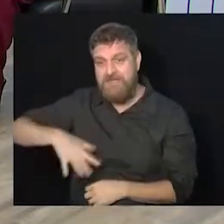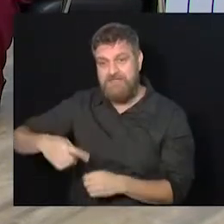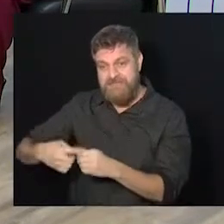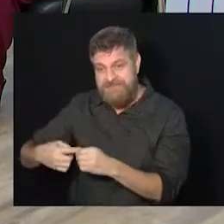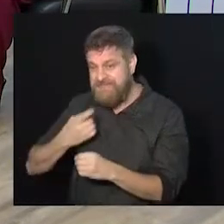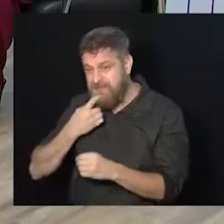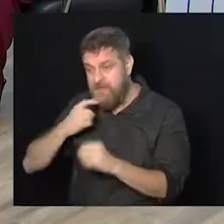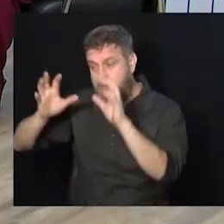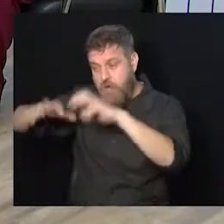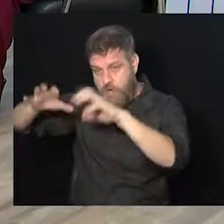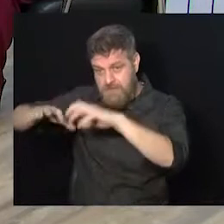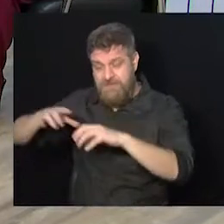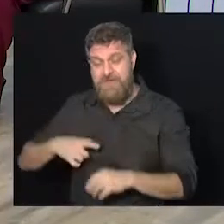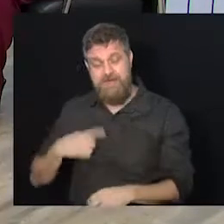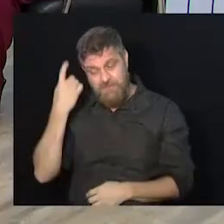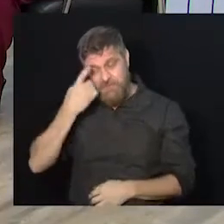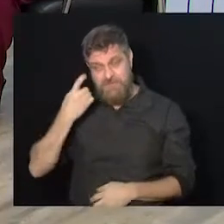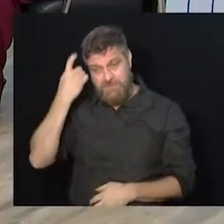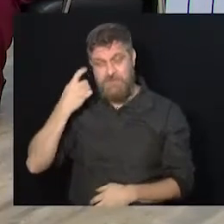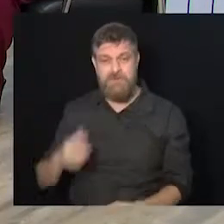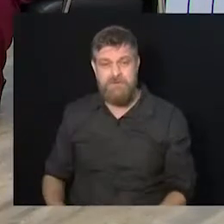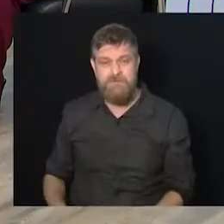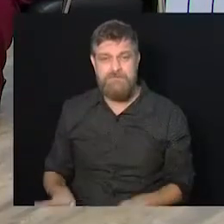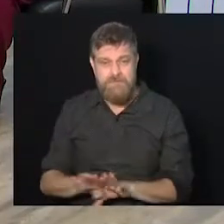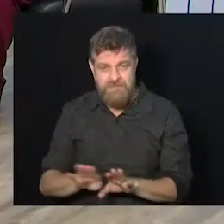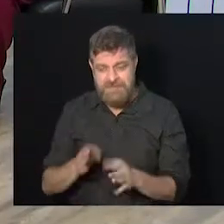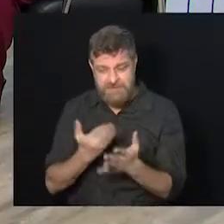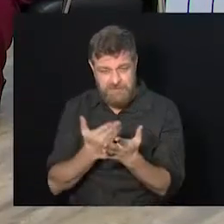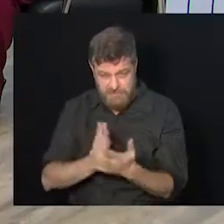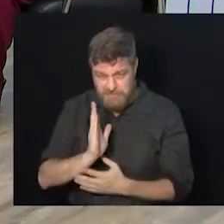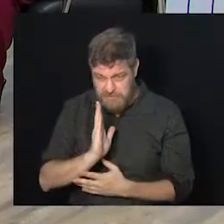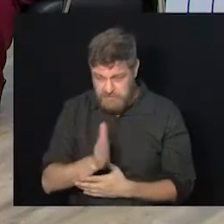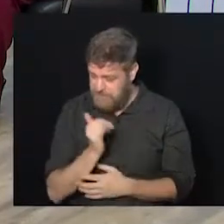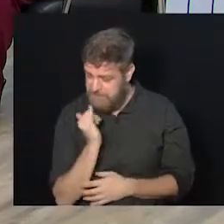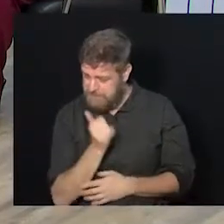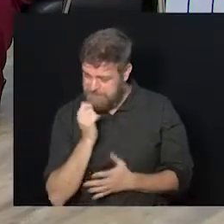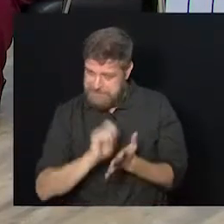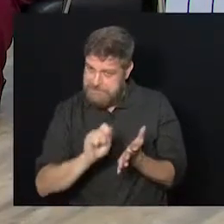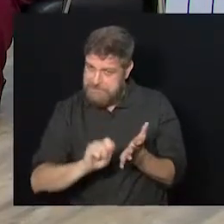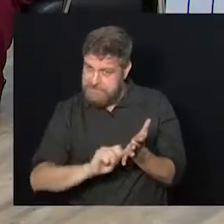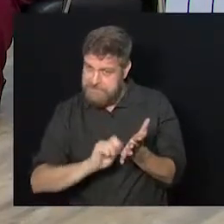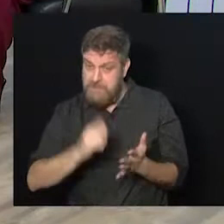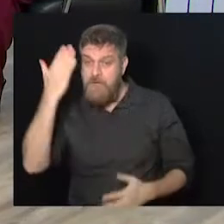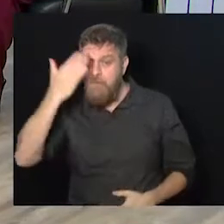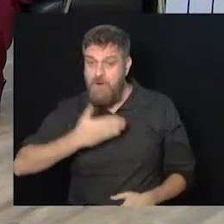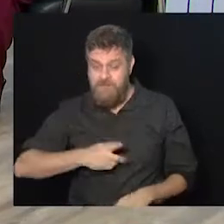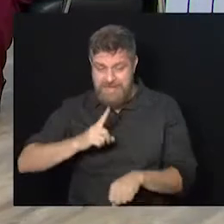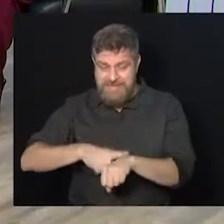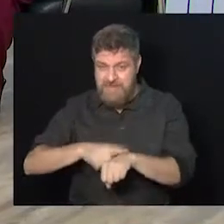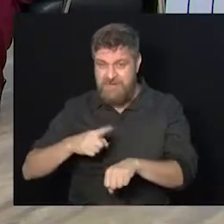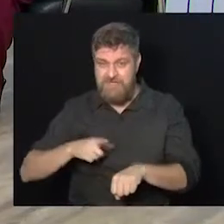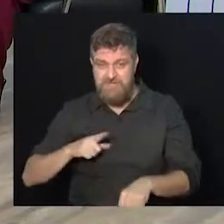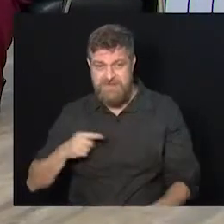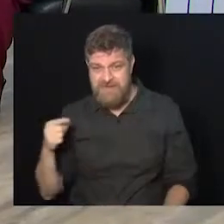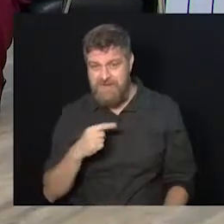esse é um aspecto muito importante. E já tem alguns estudos que dizem que, a partir do momento que você tiver uma perda